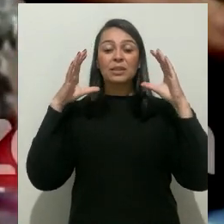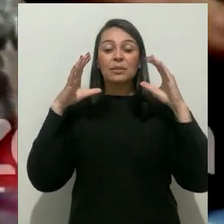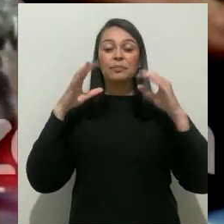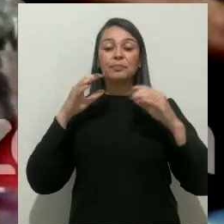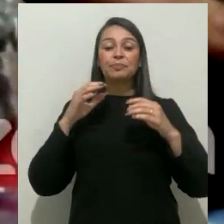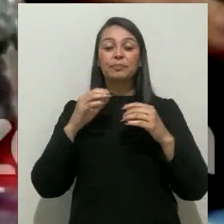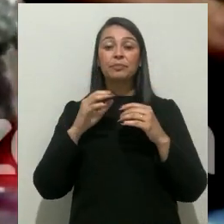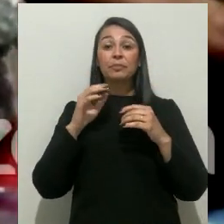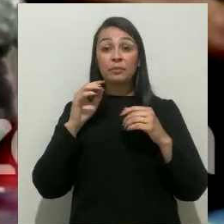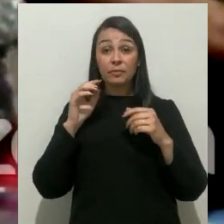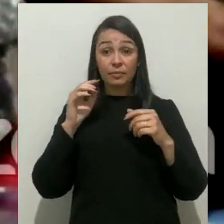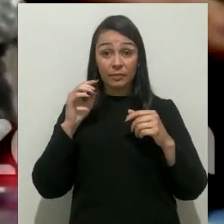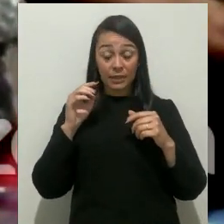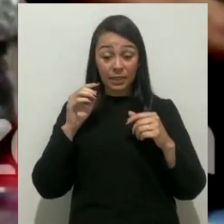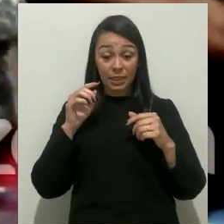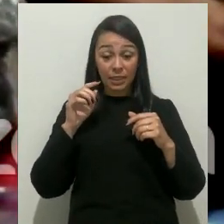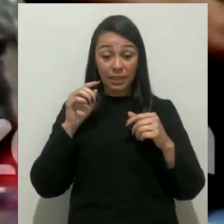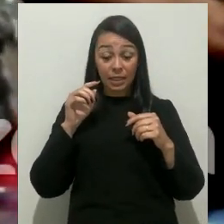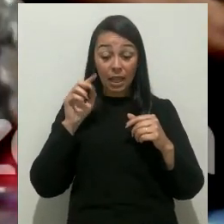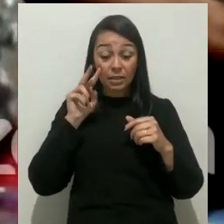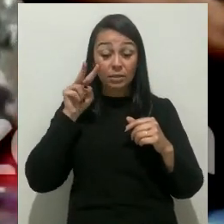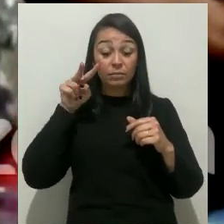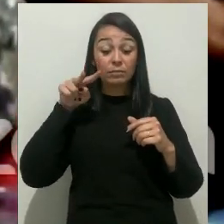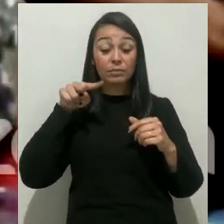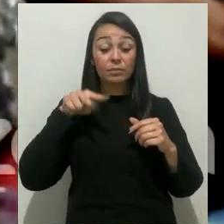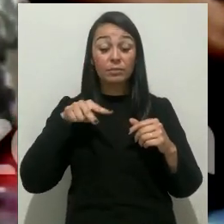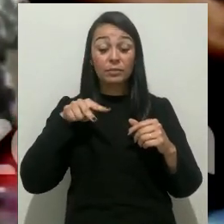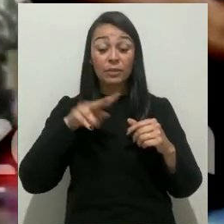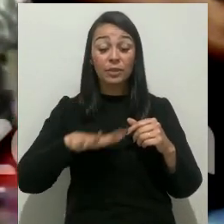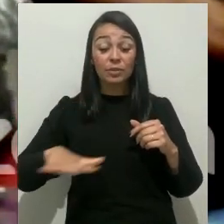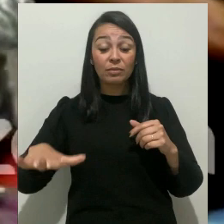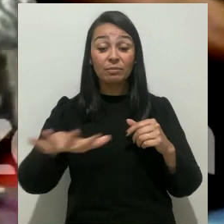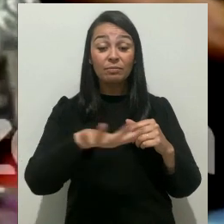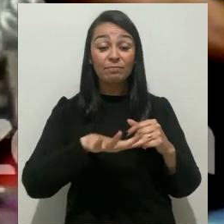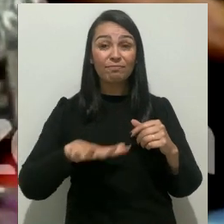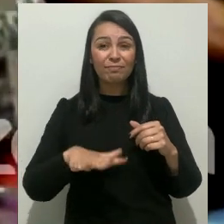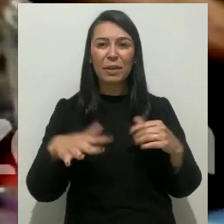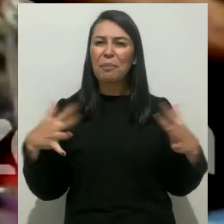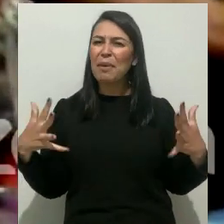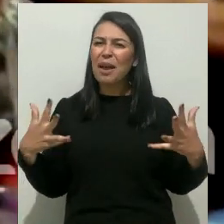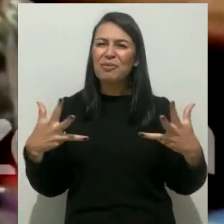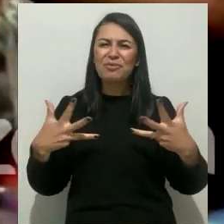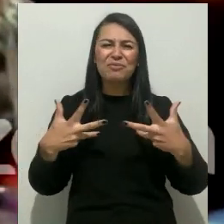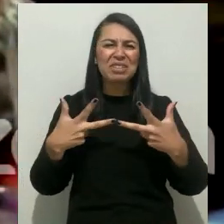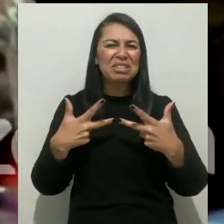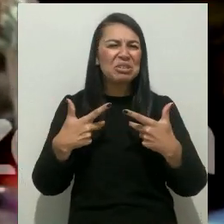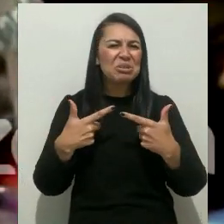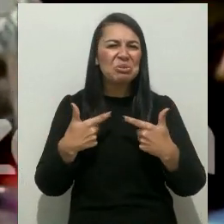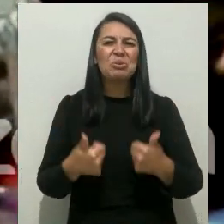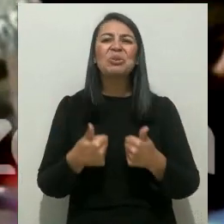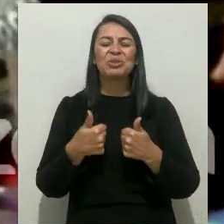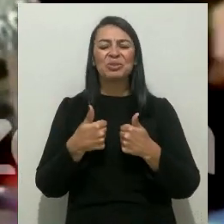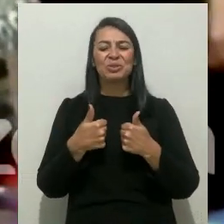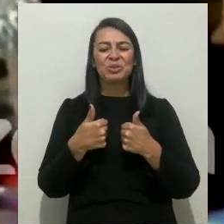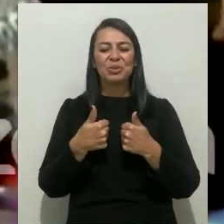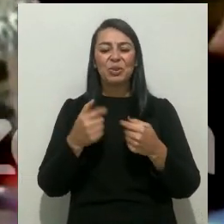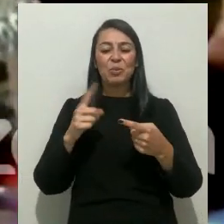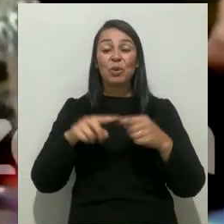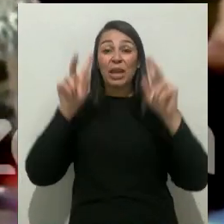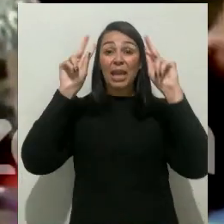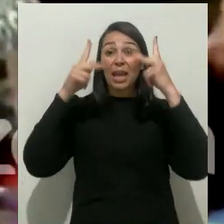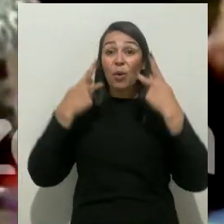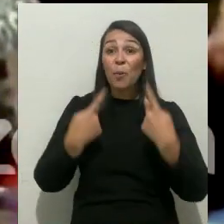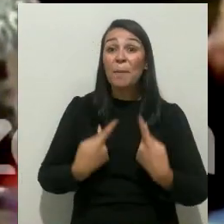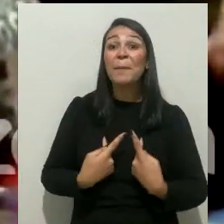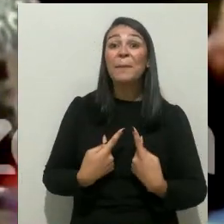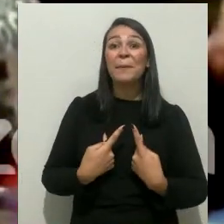Ele está com a cabeça inclinada para a população. Isso é deslumbrante pensar isso. Quer dizer, ele é humano